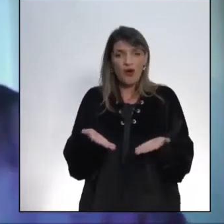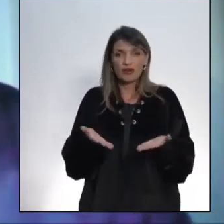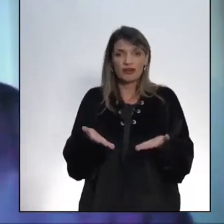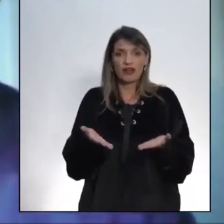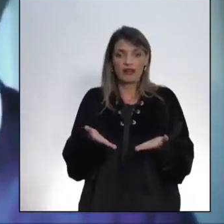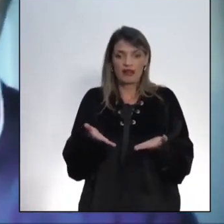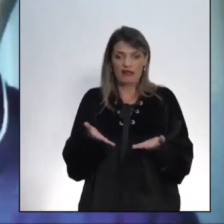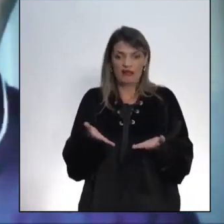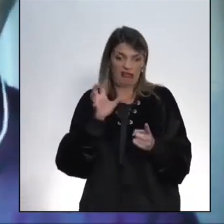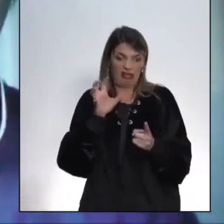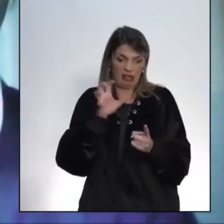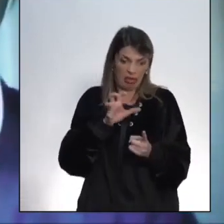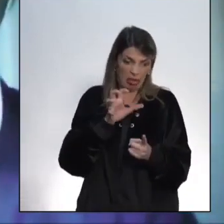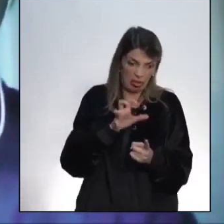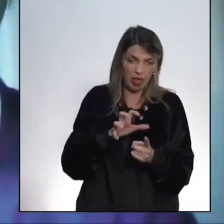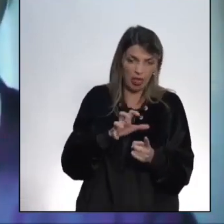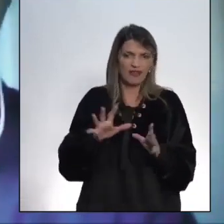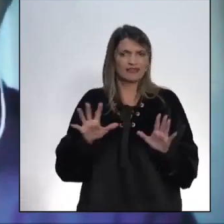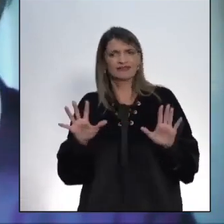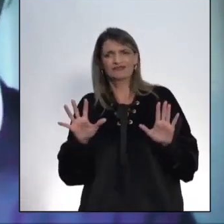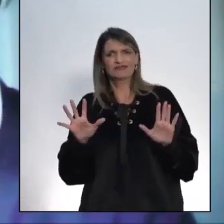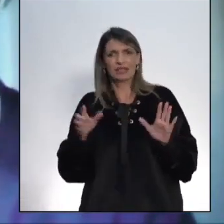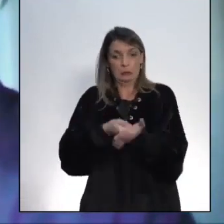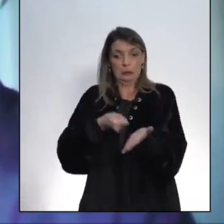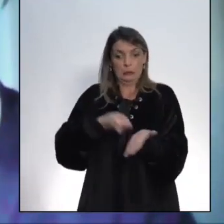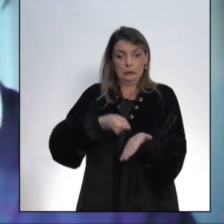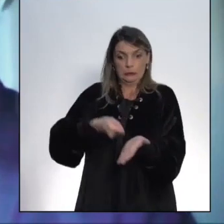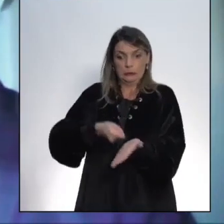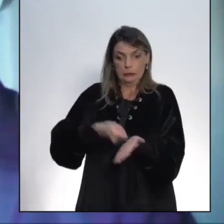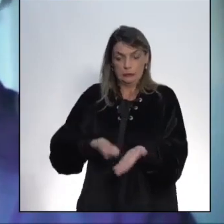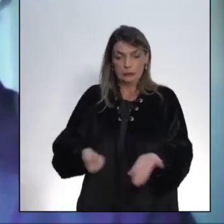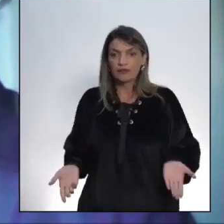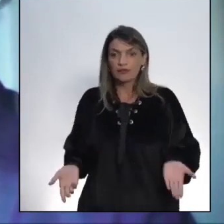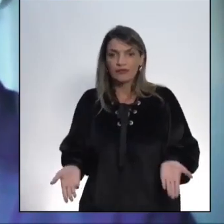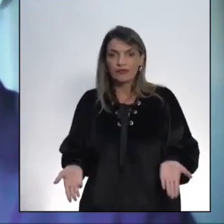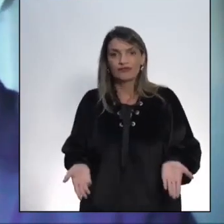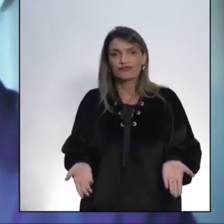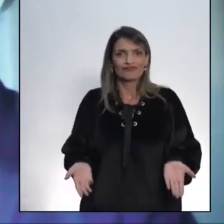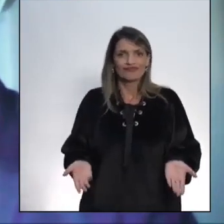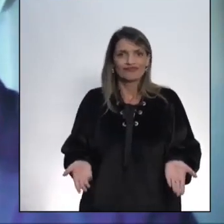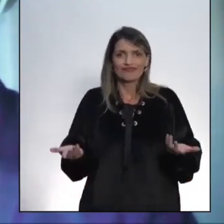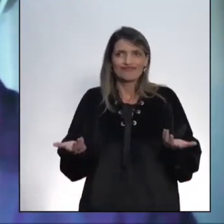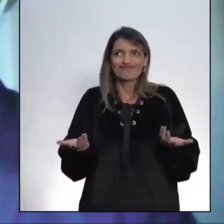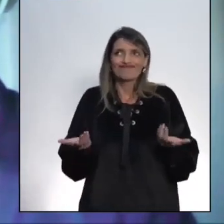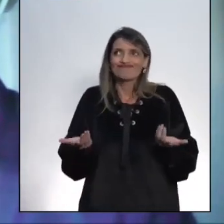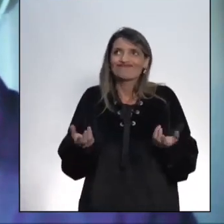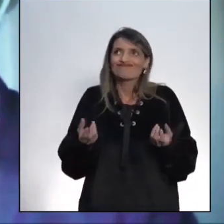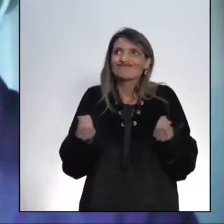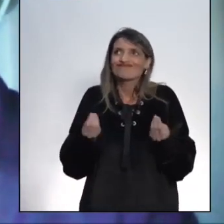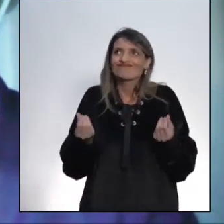não cabe, né? Sabe? O terrorismo da cobrança, talvez o terrorismo da